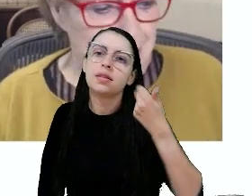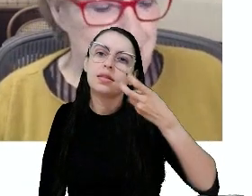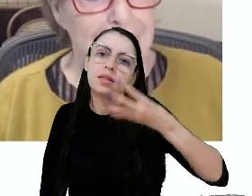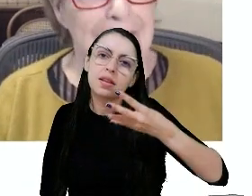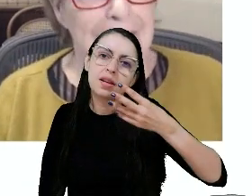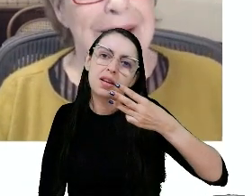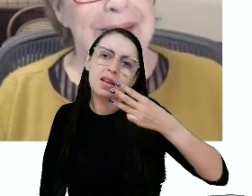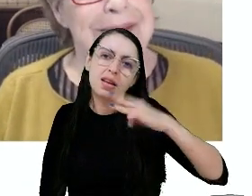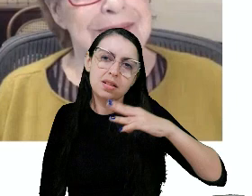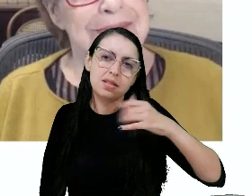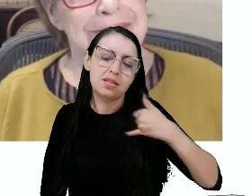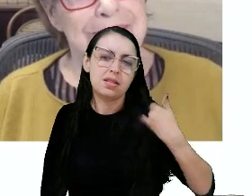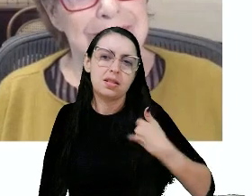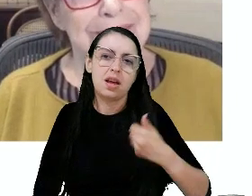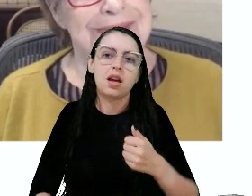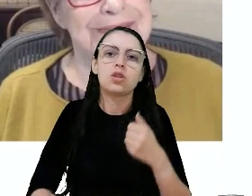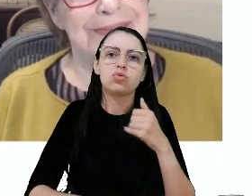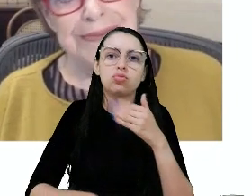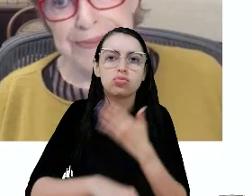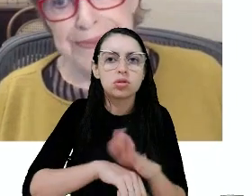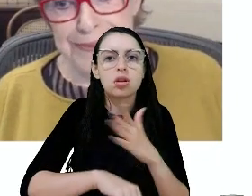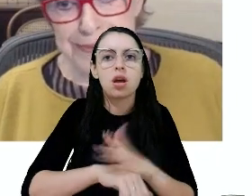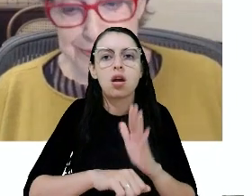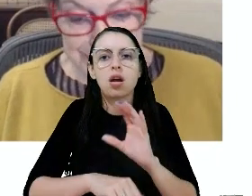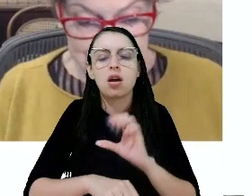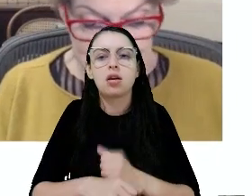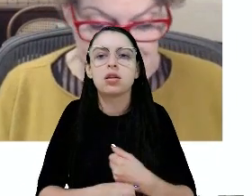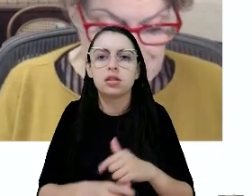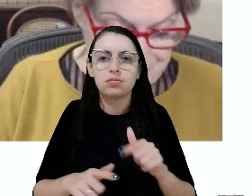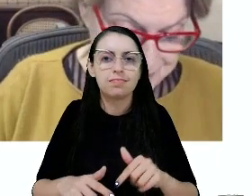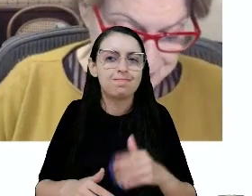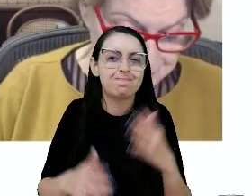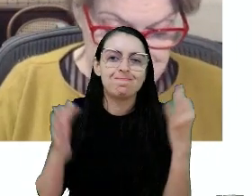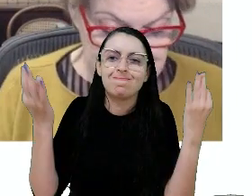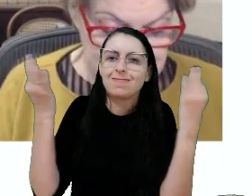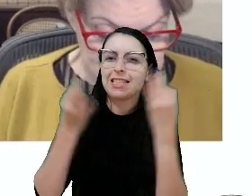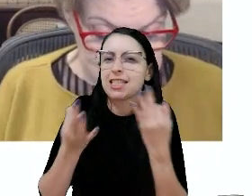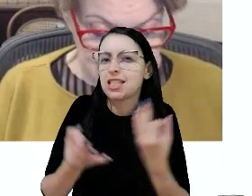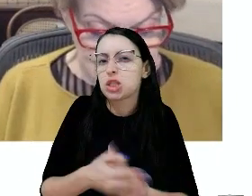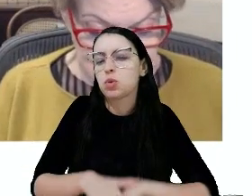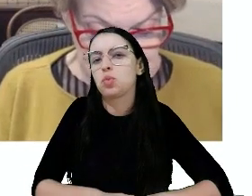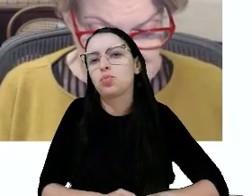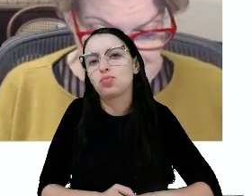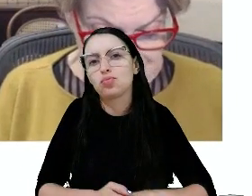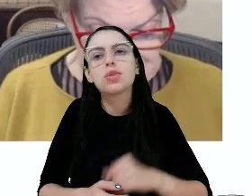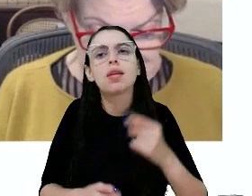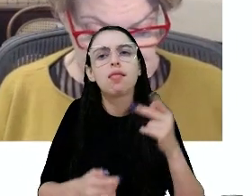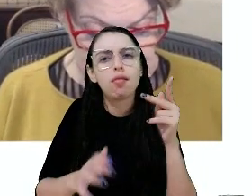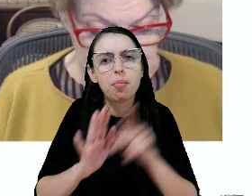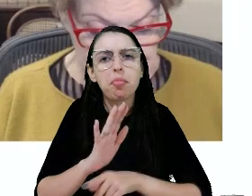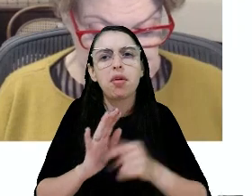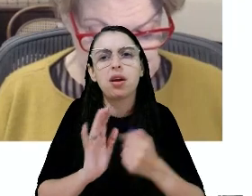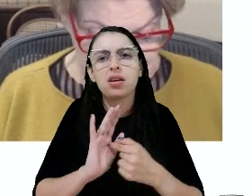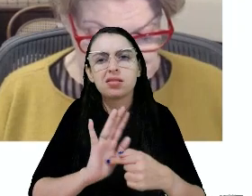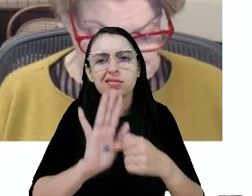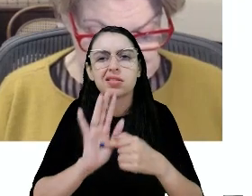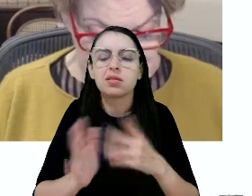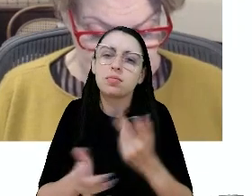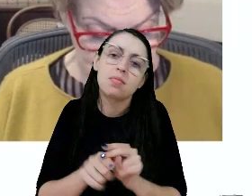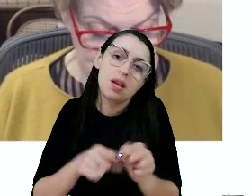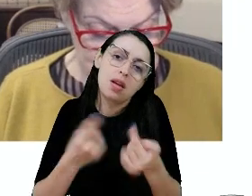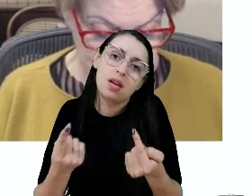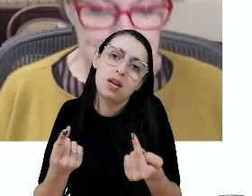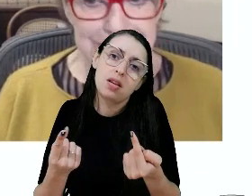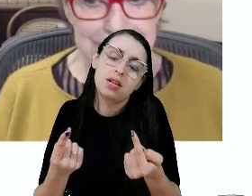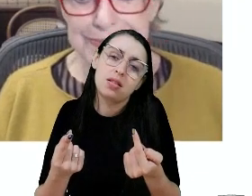de idade eu comecei a competir, e tinha muito talento, inclusive proposta para seguir carreira realmente, etc.